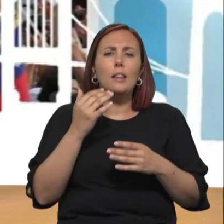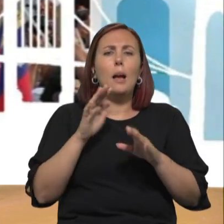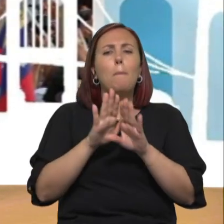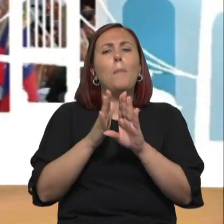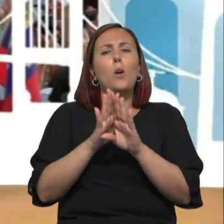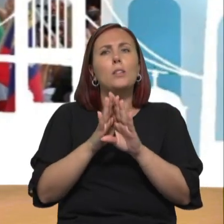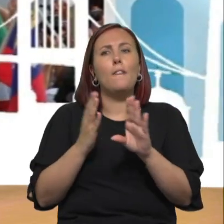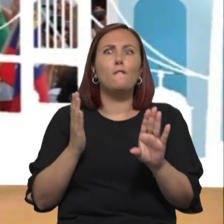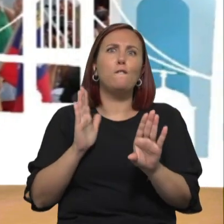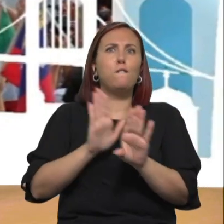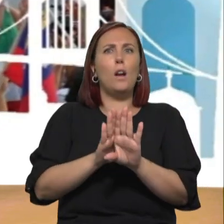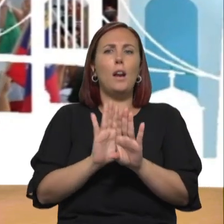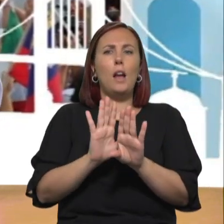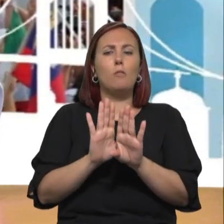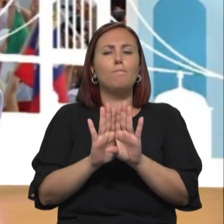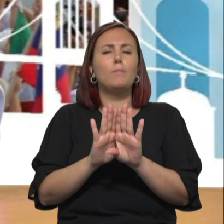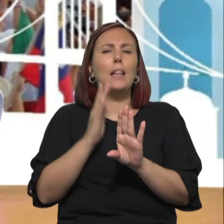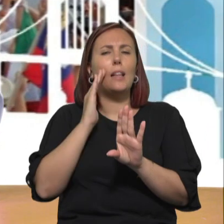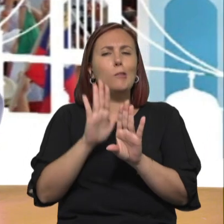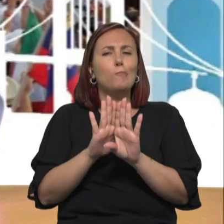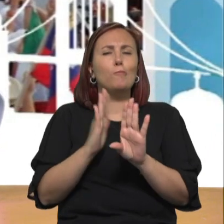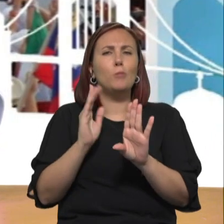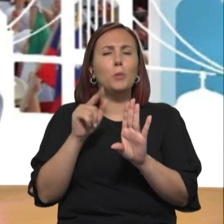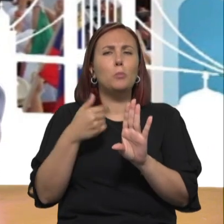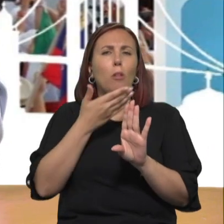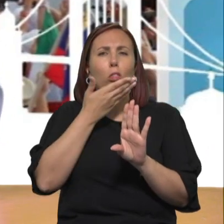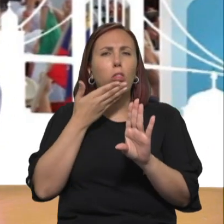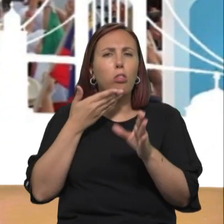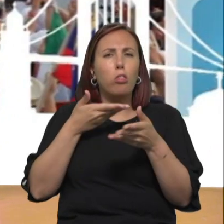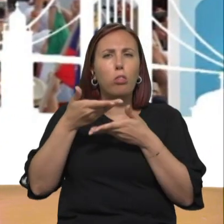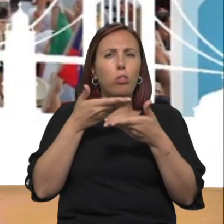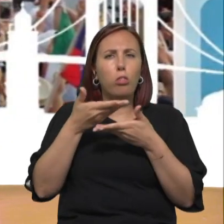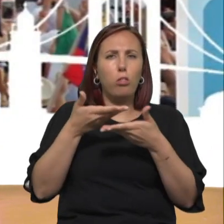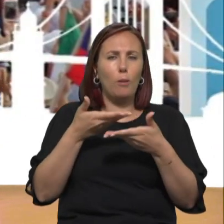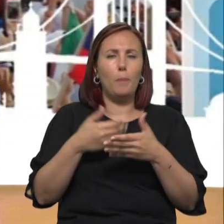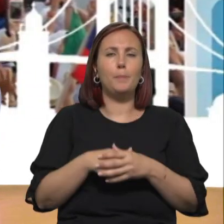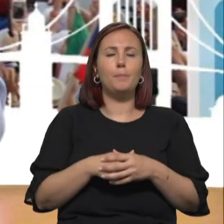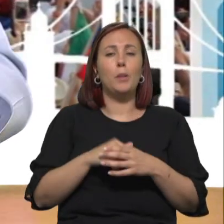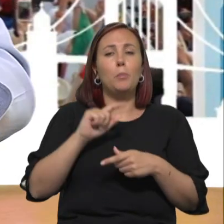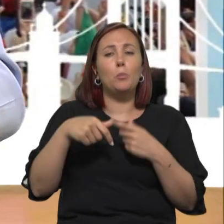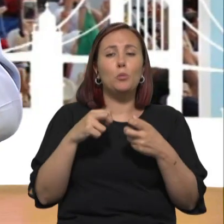entreaberta para se chegar ao diálogo e para se resolver as situações. Portanto,